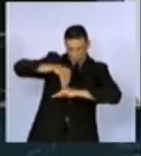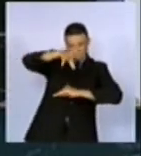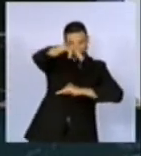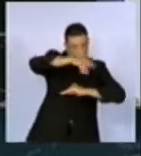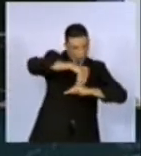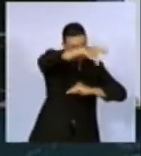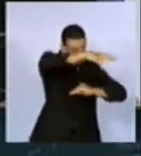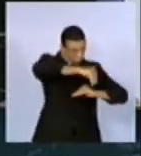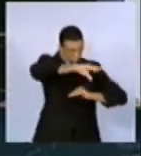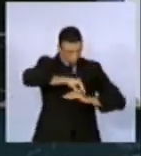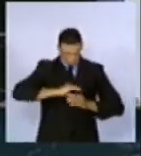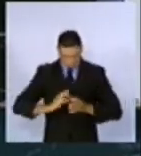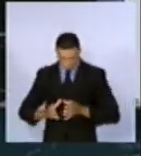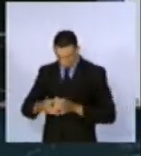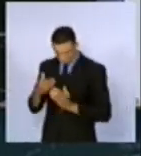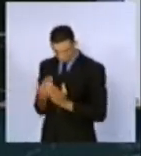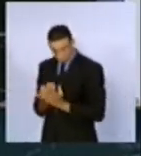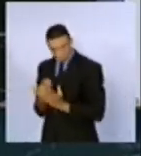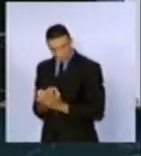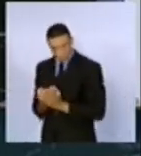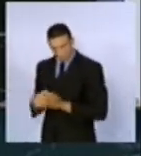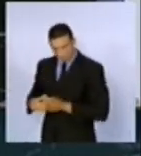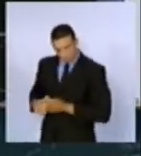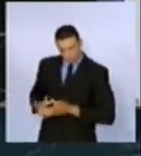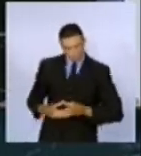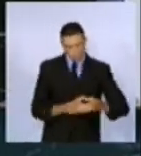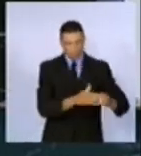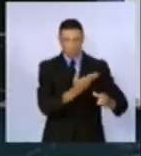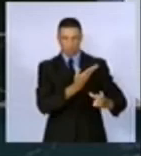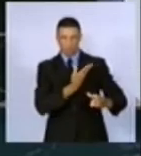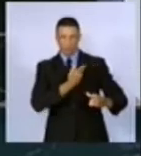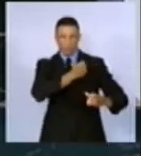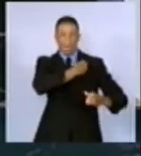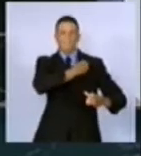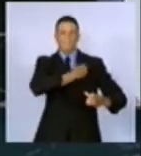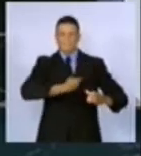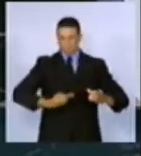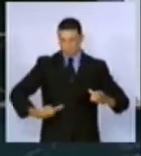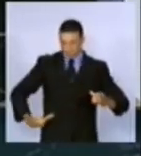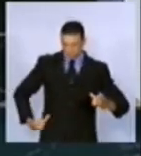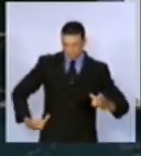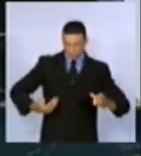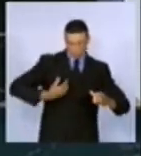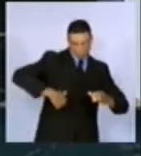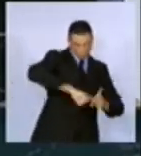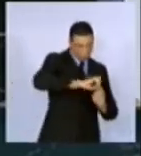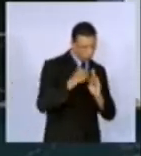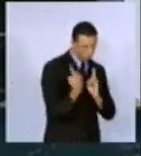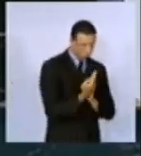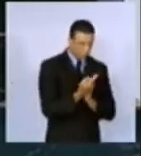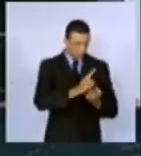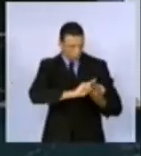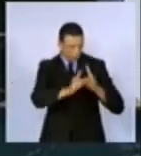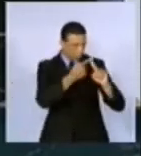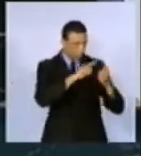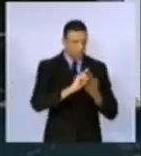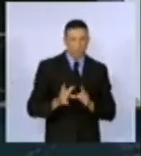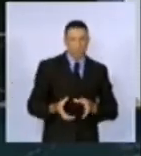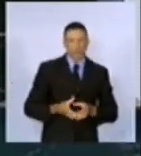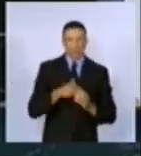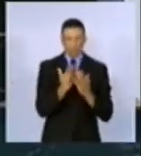todas as votações para os meus colegas ministros para que possamos decidir em